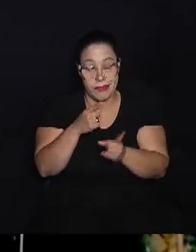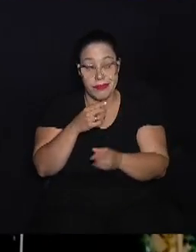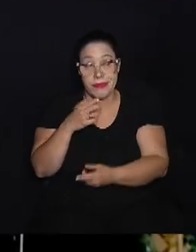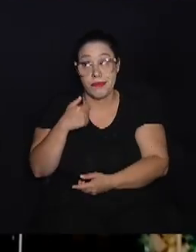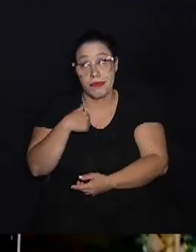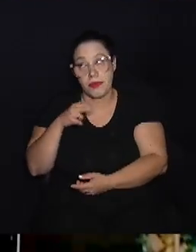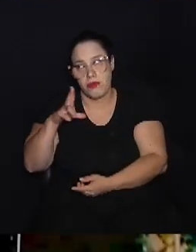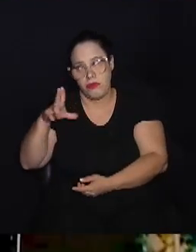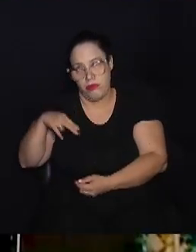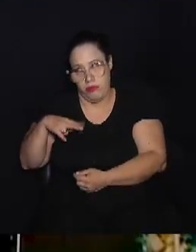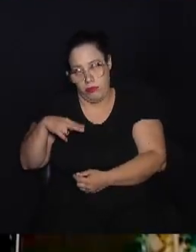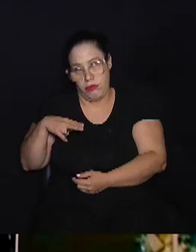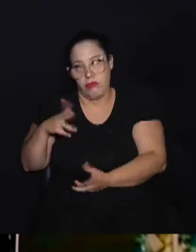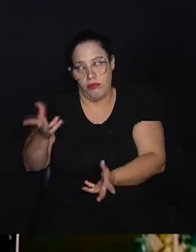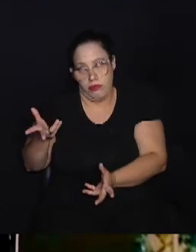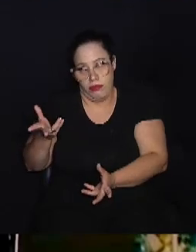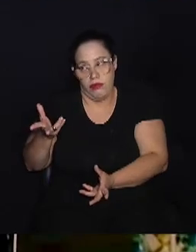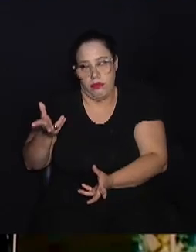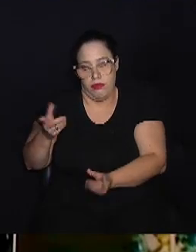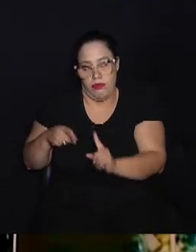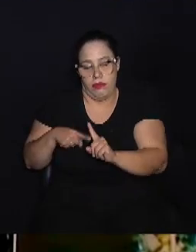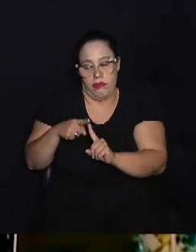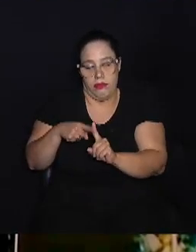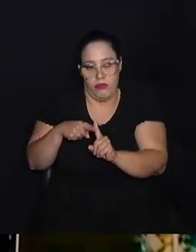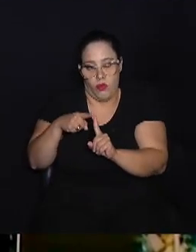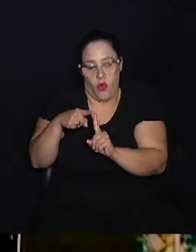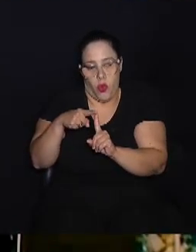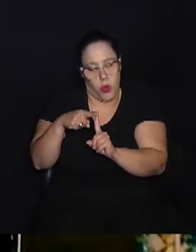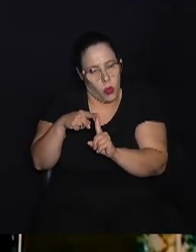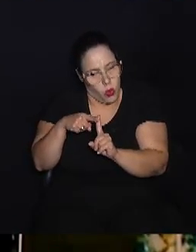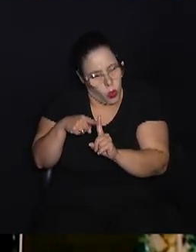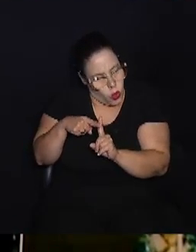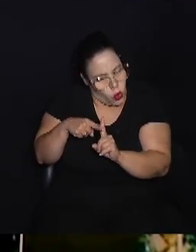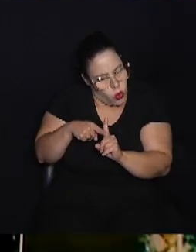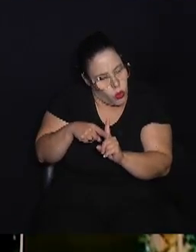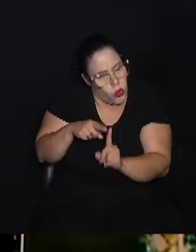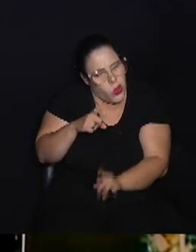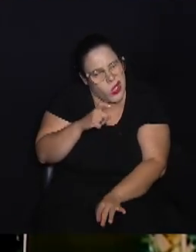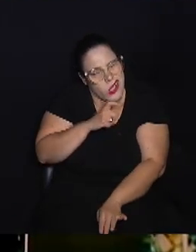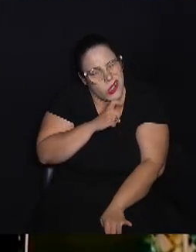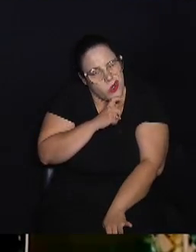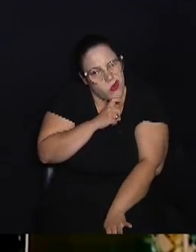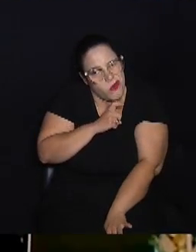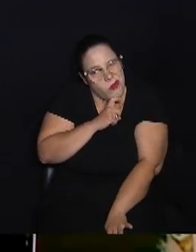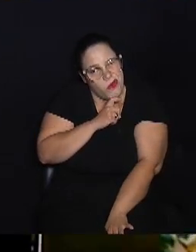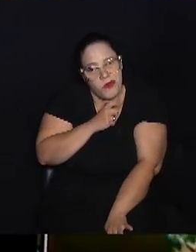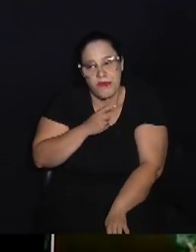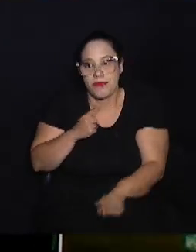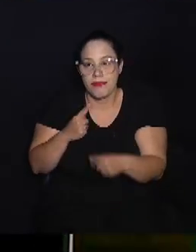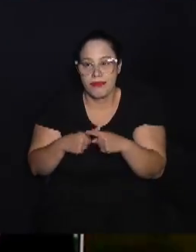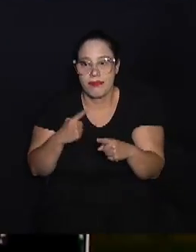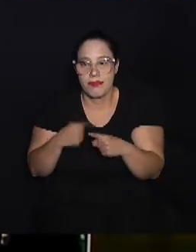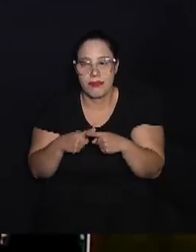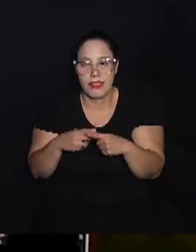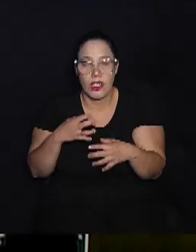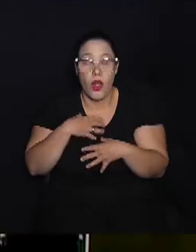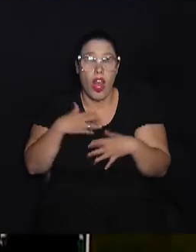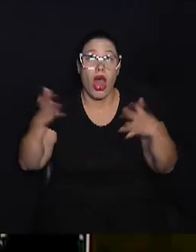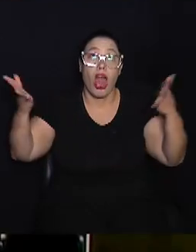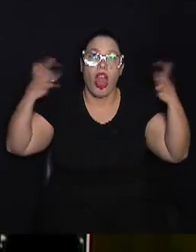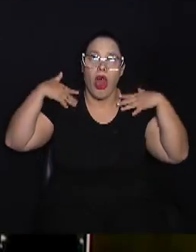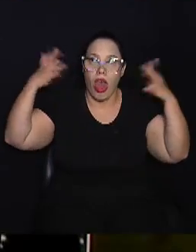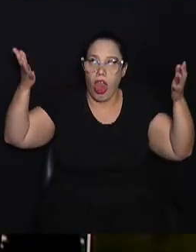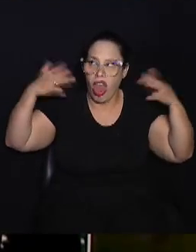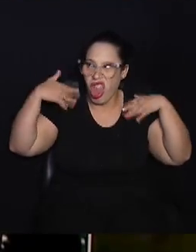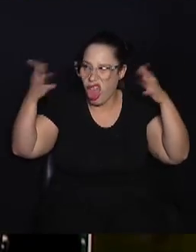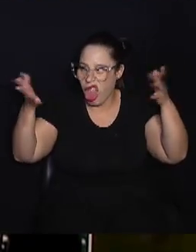particularmente eu prefiro uma temperatura, não é? É um pouco mais baixa, até um friozinho e tal, porque eu sinto muito calor. Mas vai ser